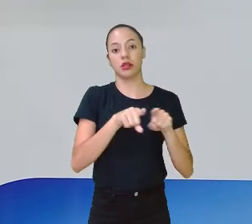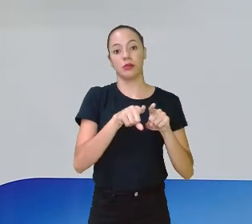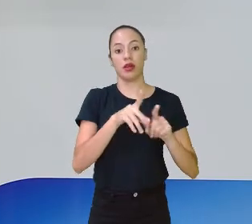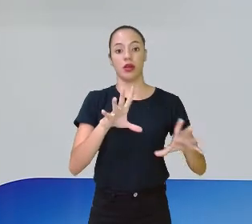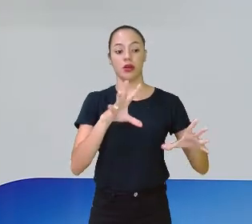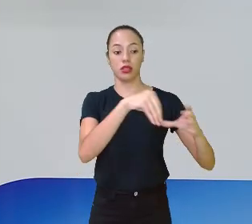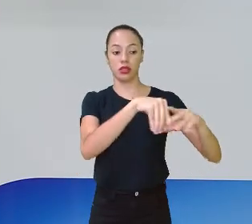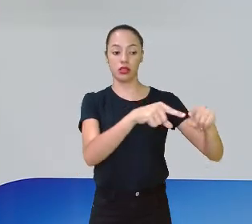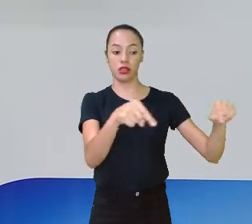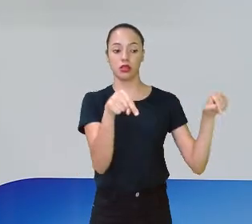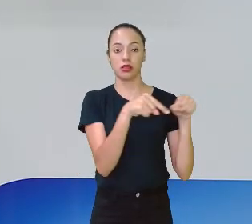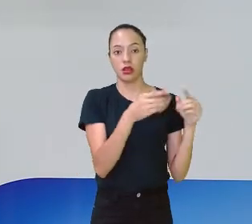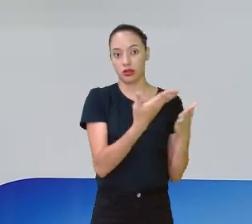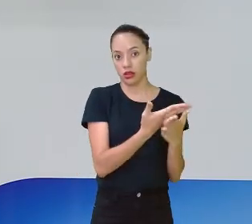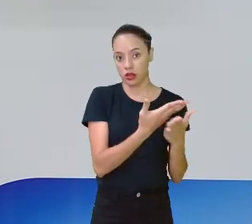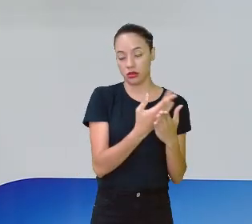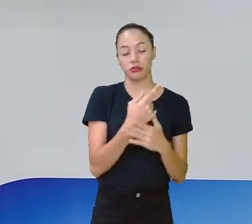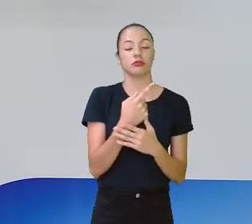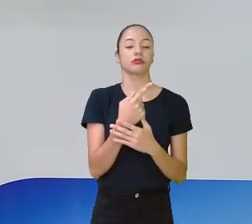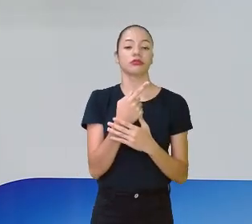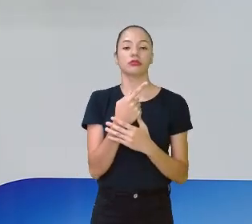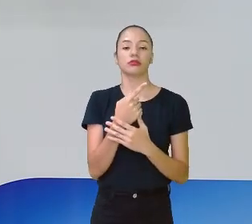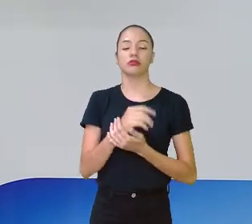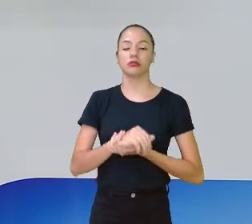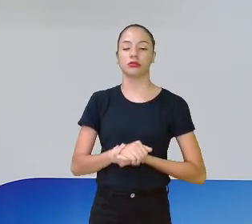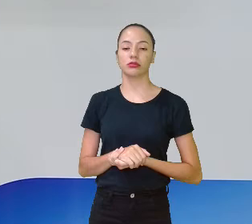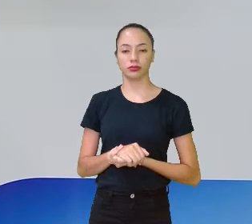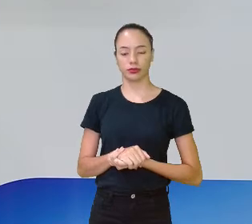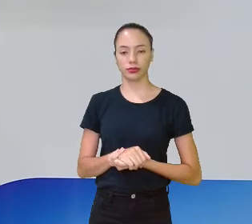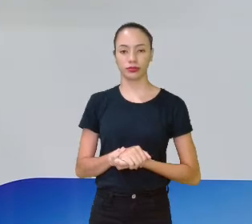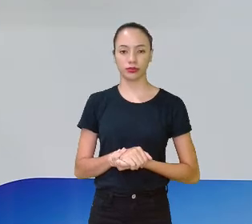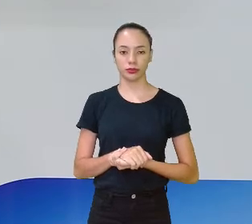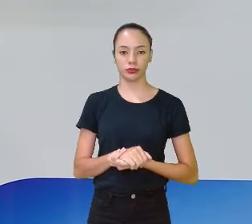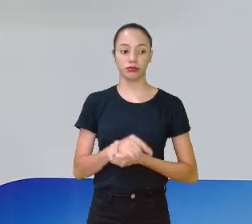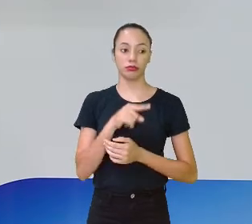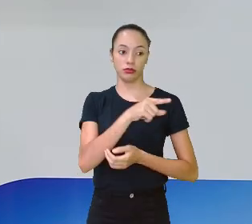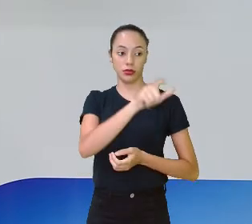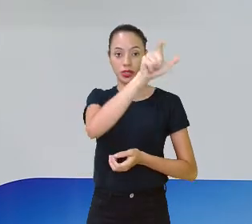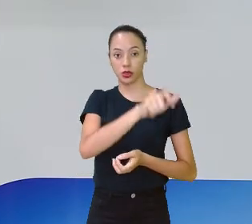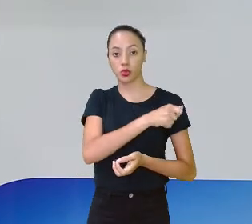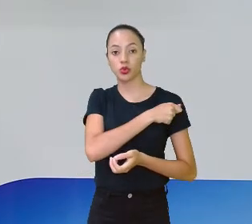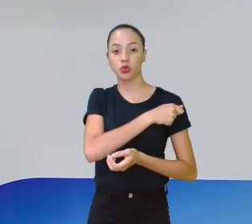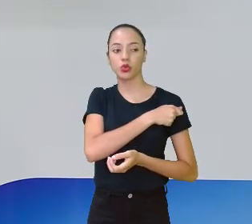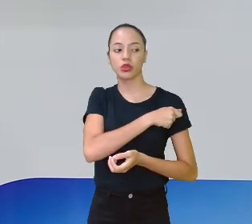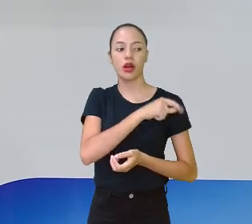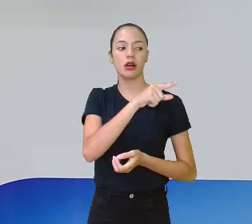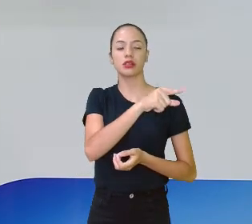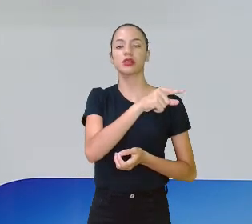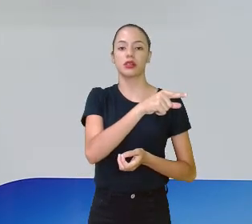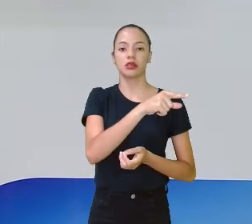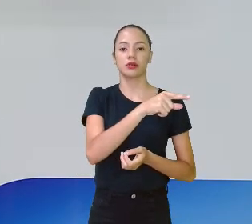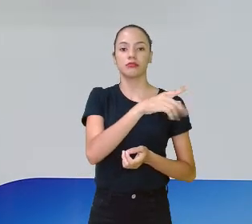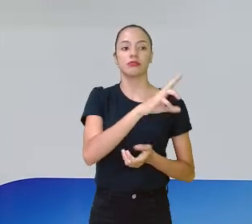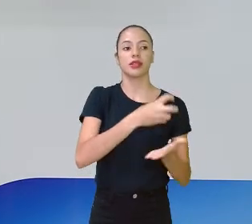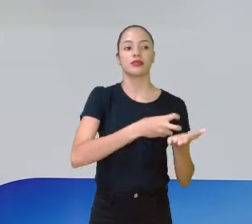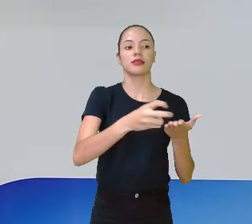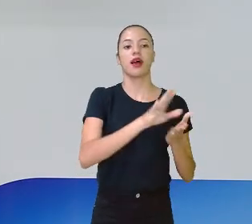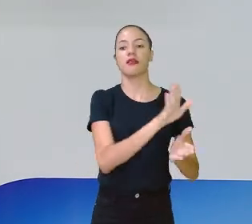isso é trabalhado, é evidenciado, e esse estudante ele leva para casa essa prática.